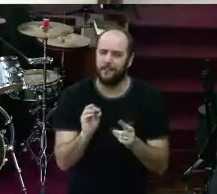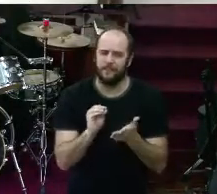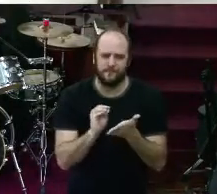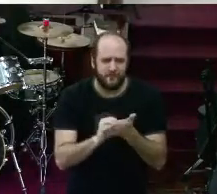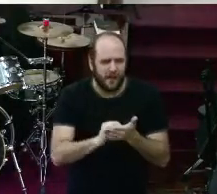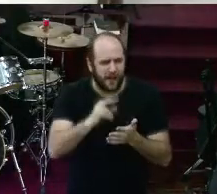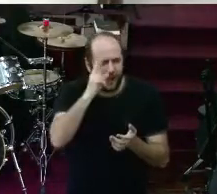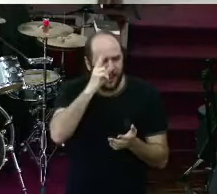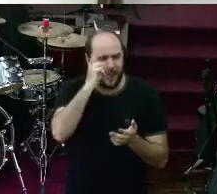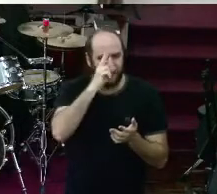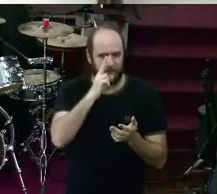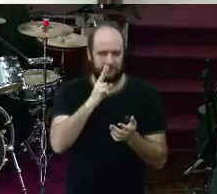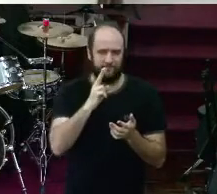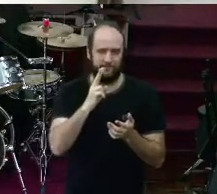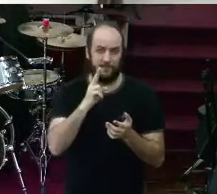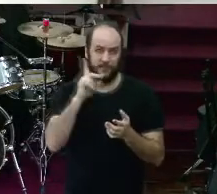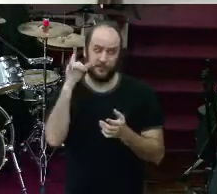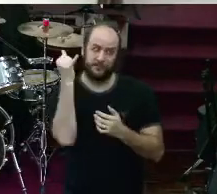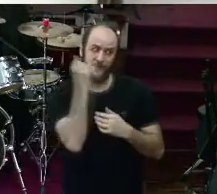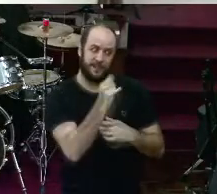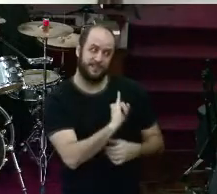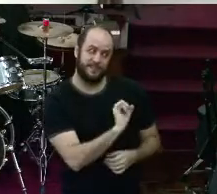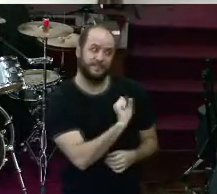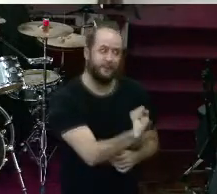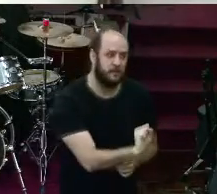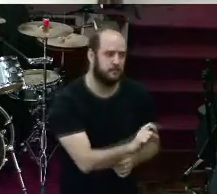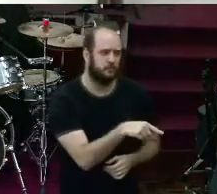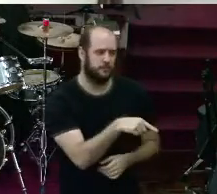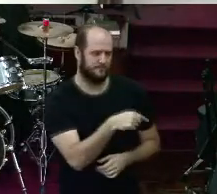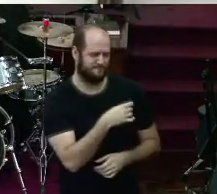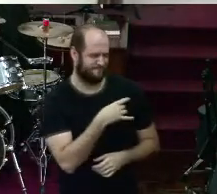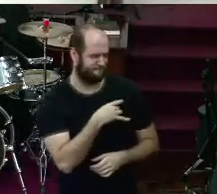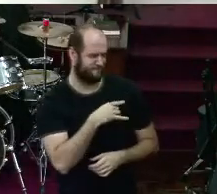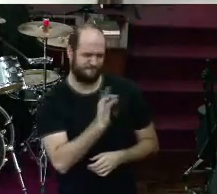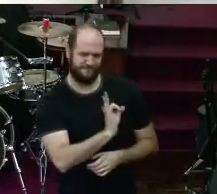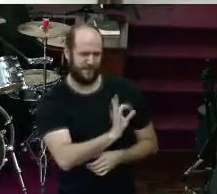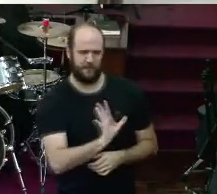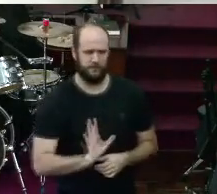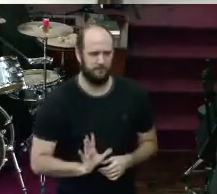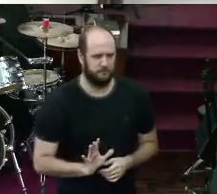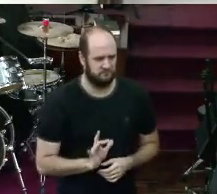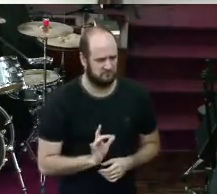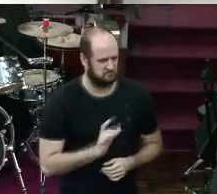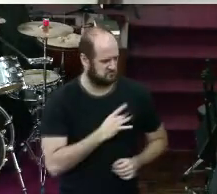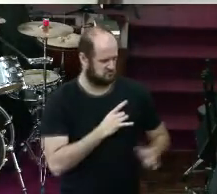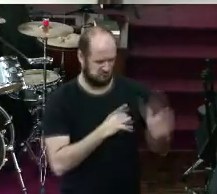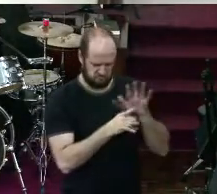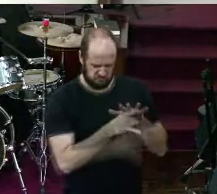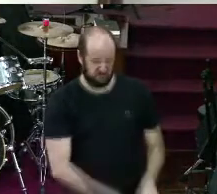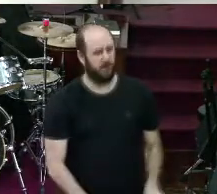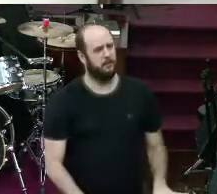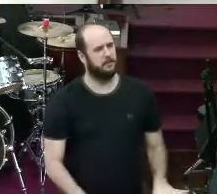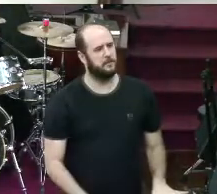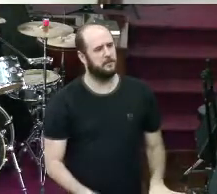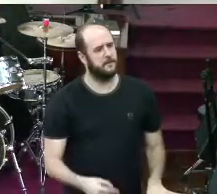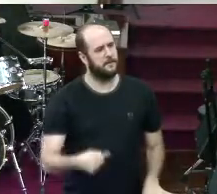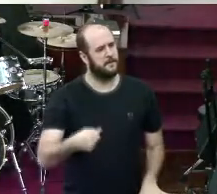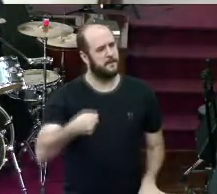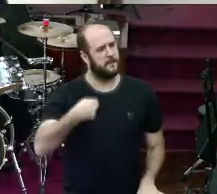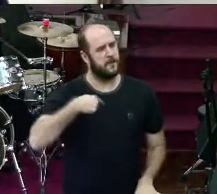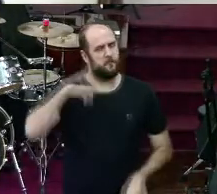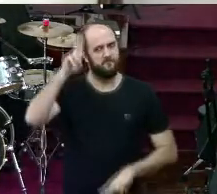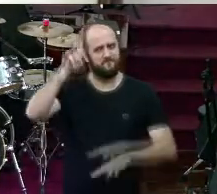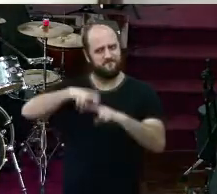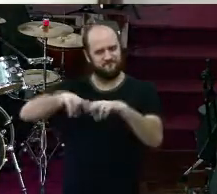Isaías: Isaías, não tenha medo do que vai acontecer no trono de Judá, porque eu estou assentado no